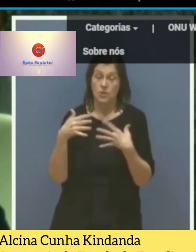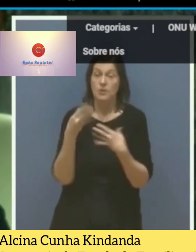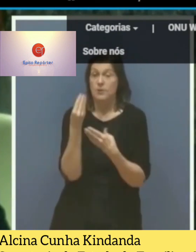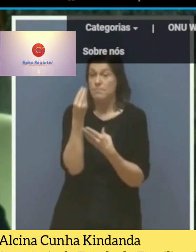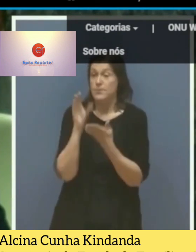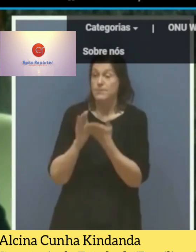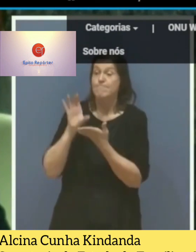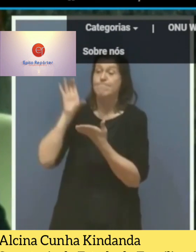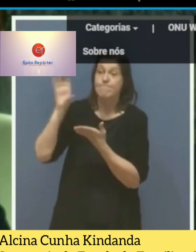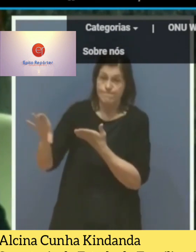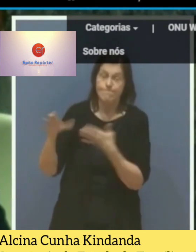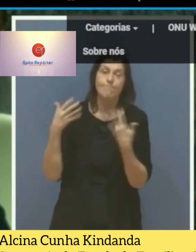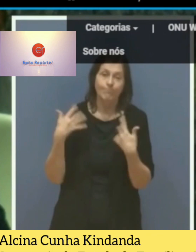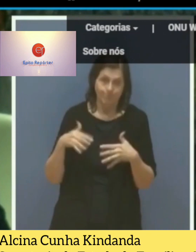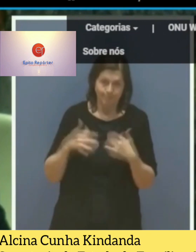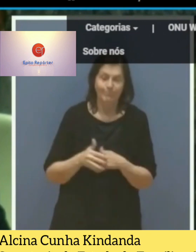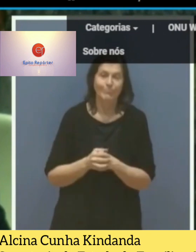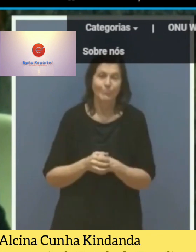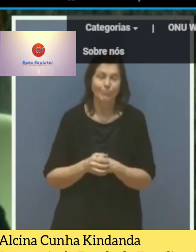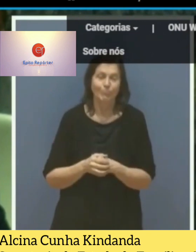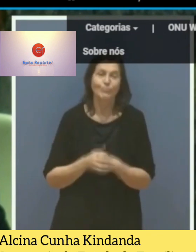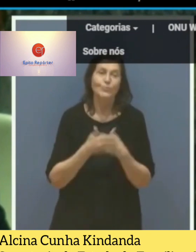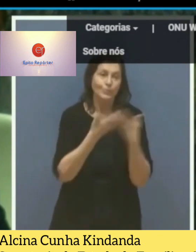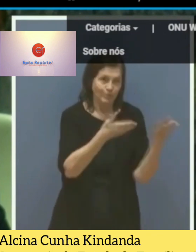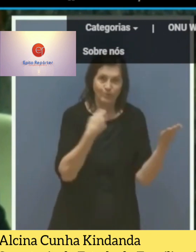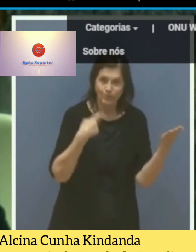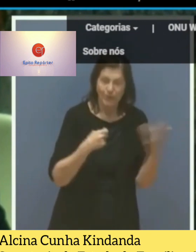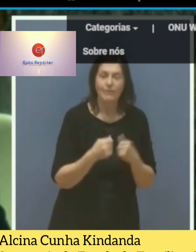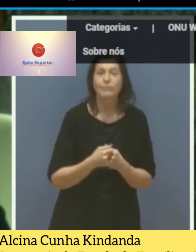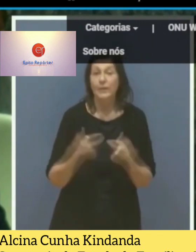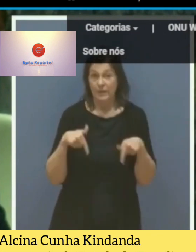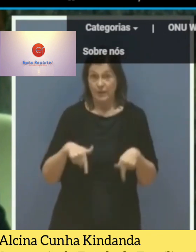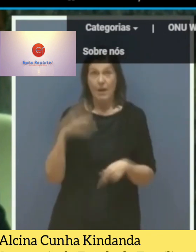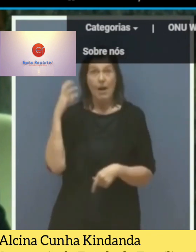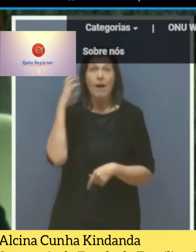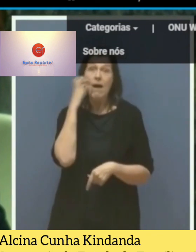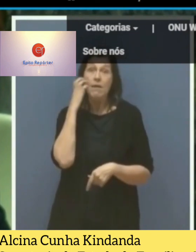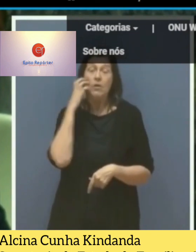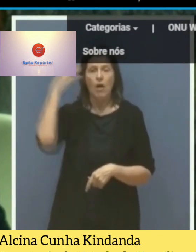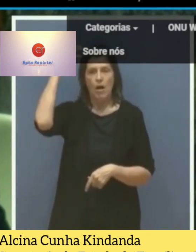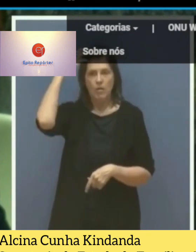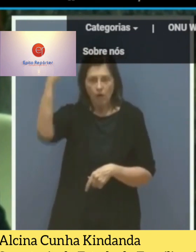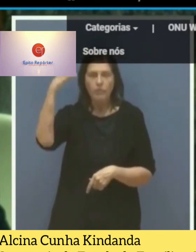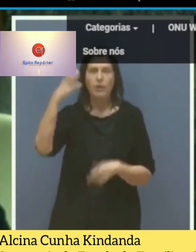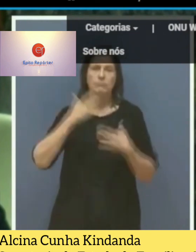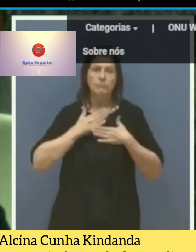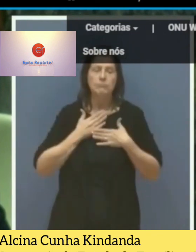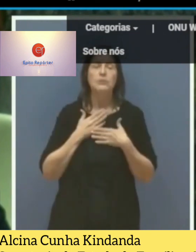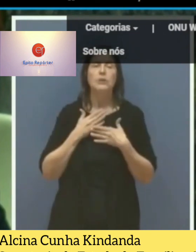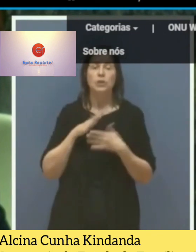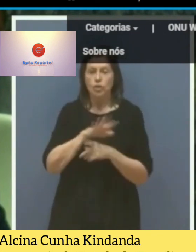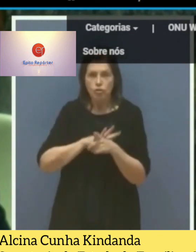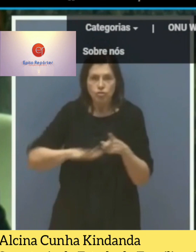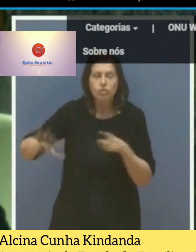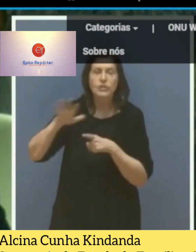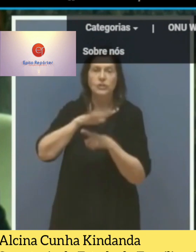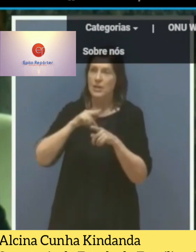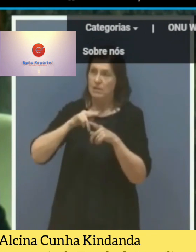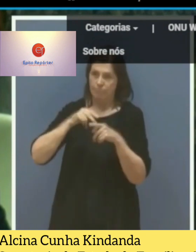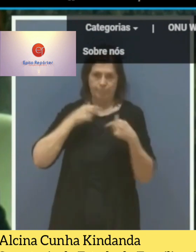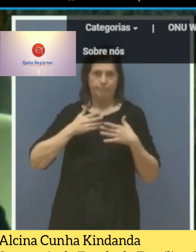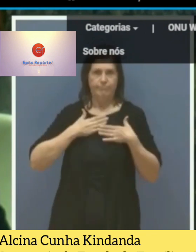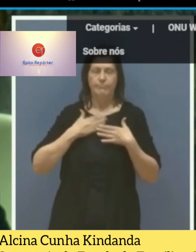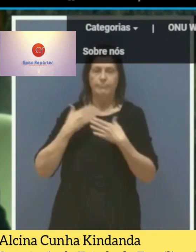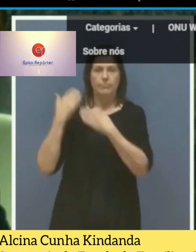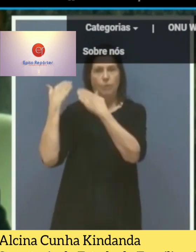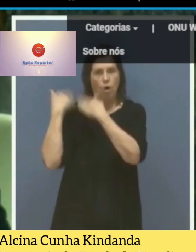senhoras e meus senhores o governo angolano no cumprimento das suas obrigações regionais internacionais ratificou o protocolo adicional